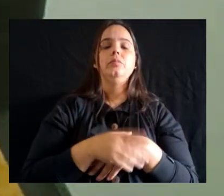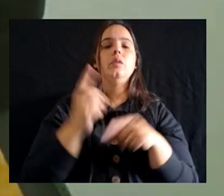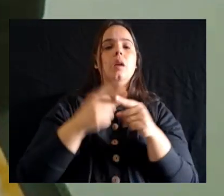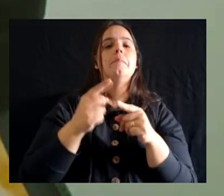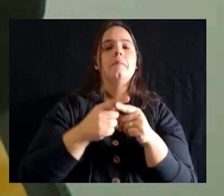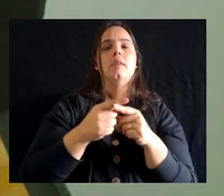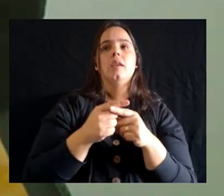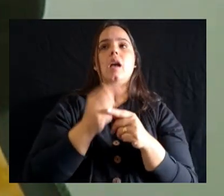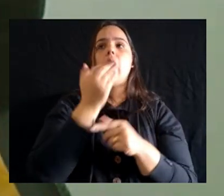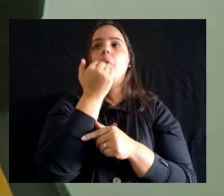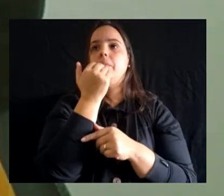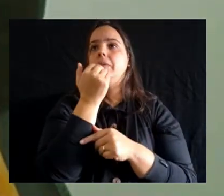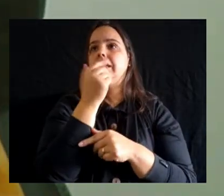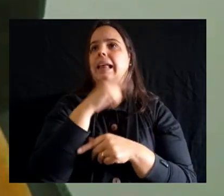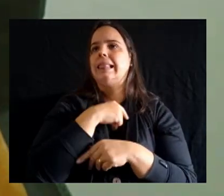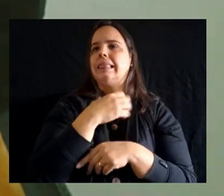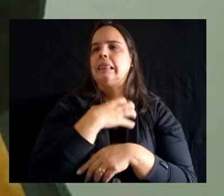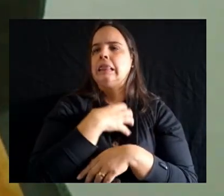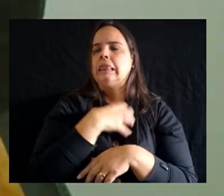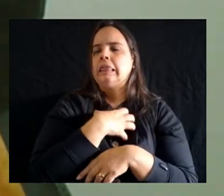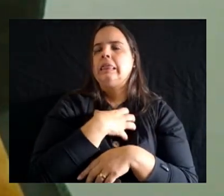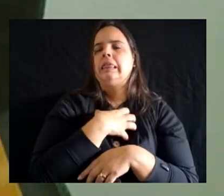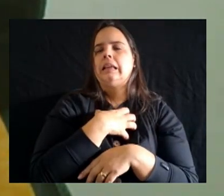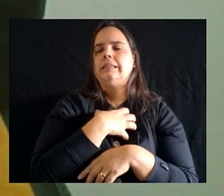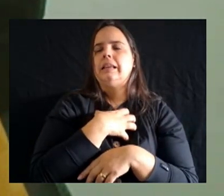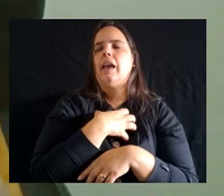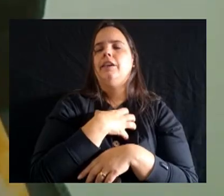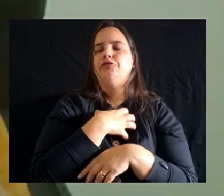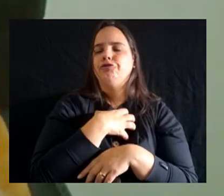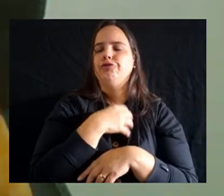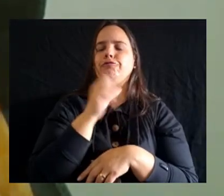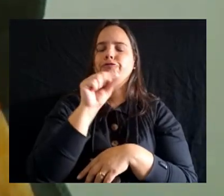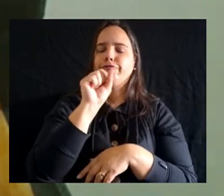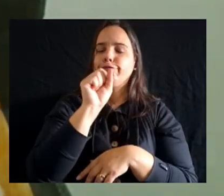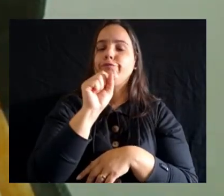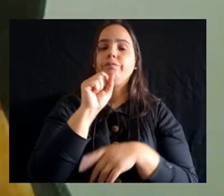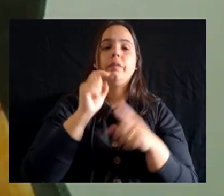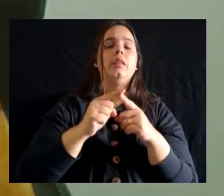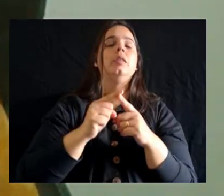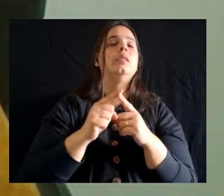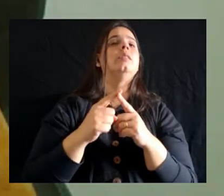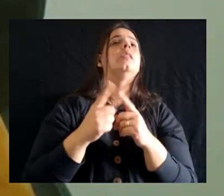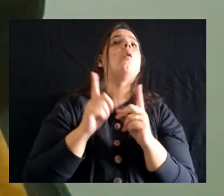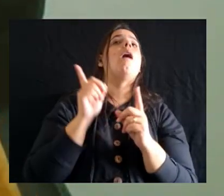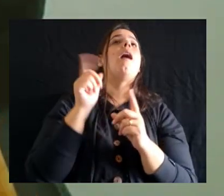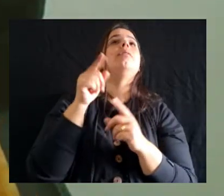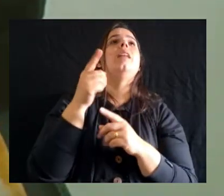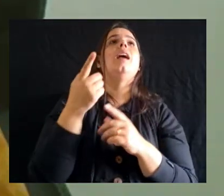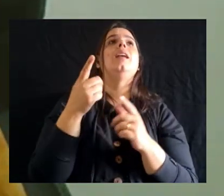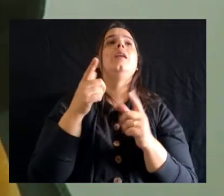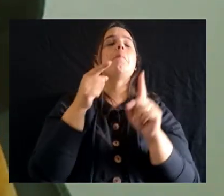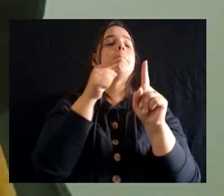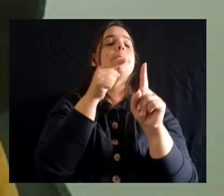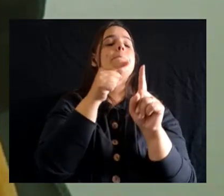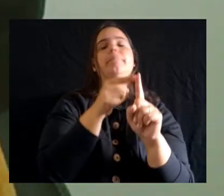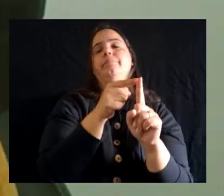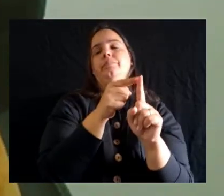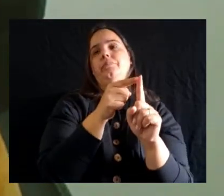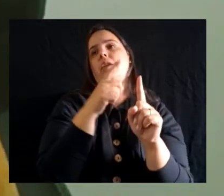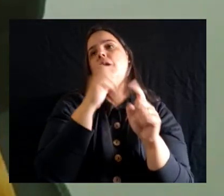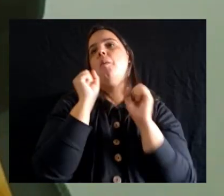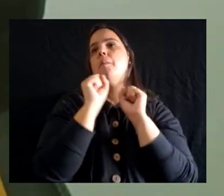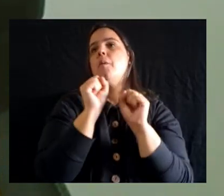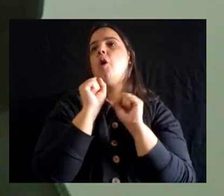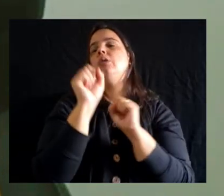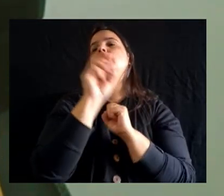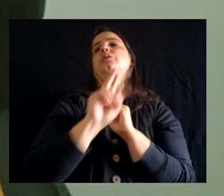questão afetiva, emocional. Então, até que ponto eu posso utilizar a